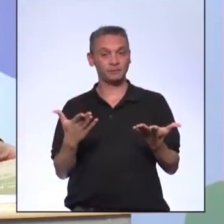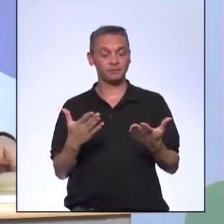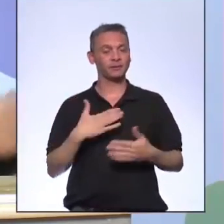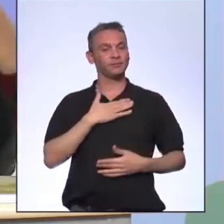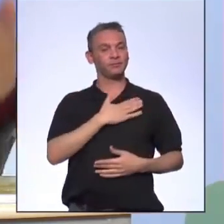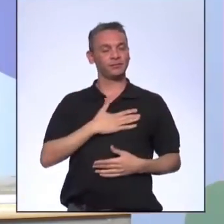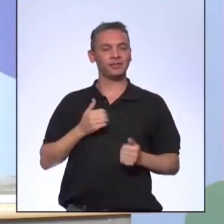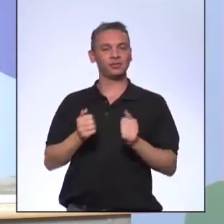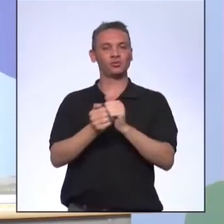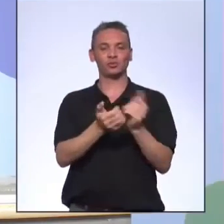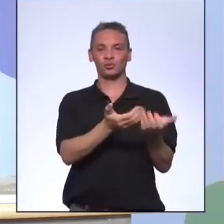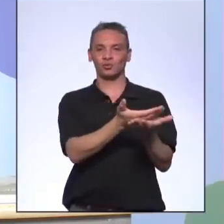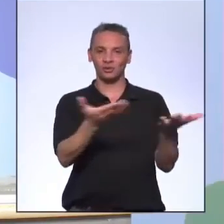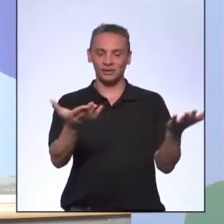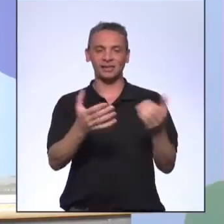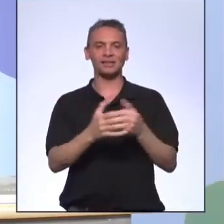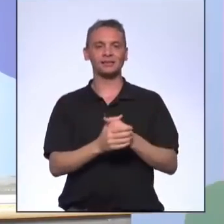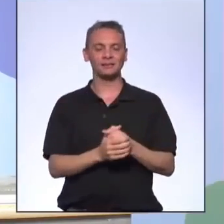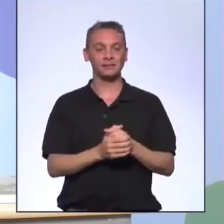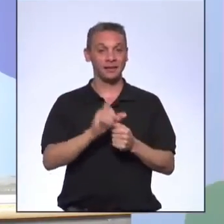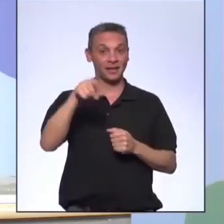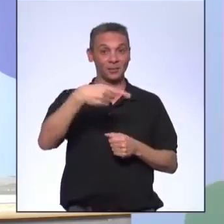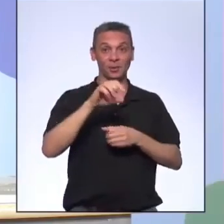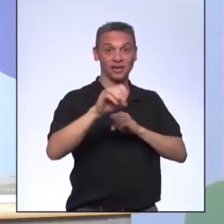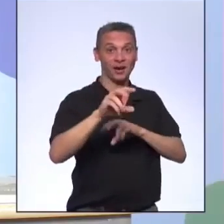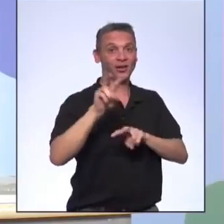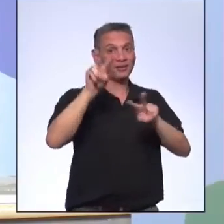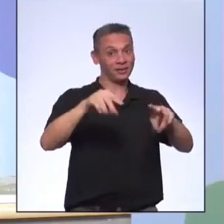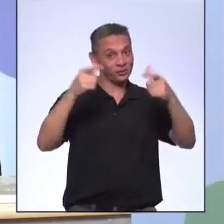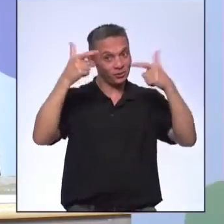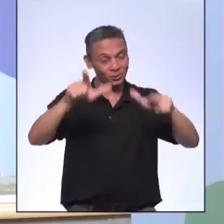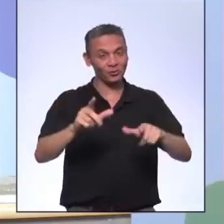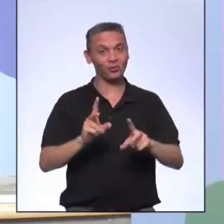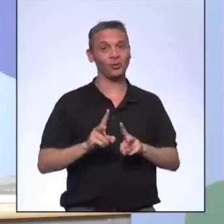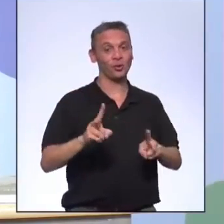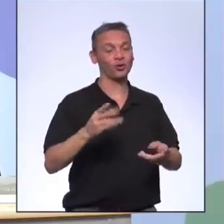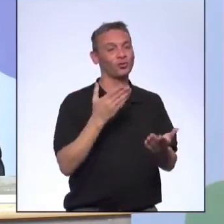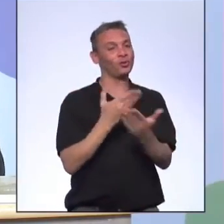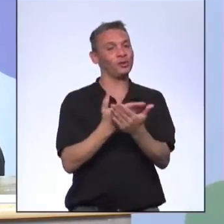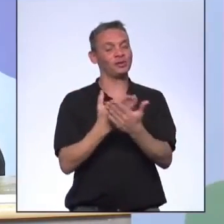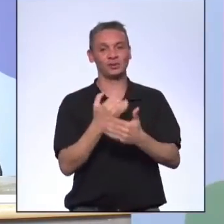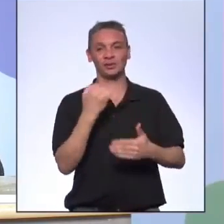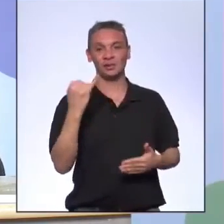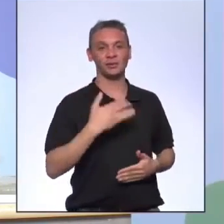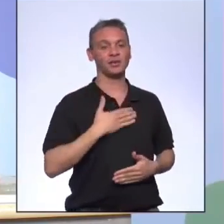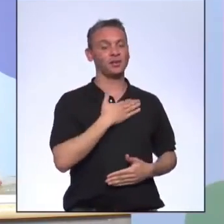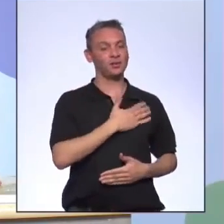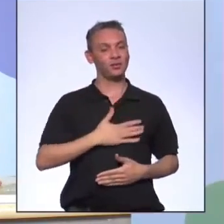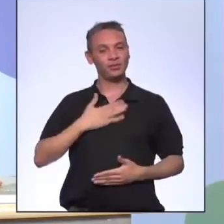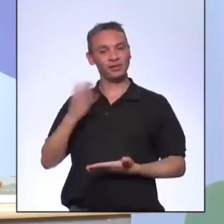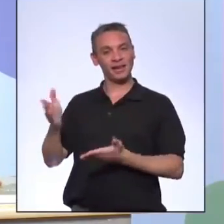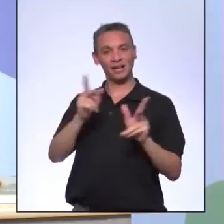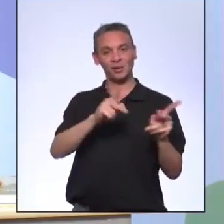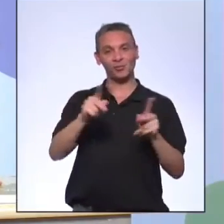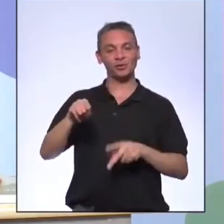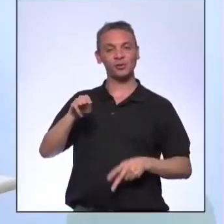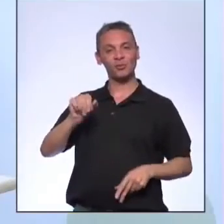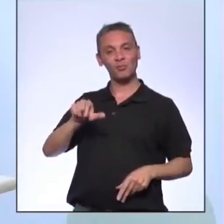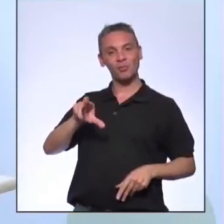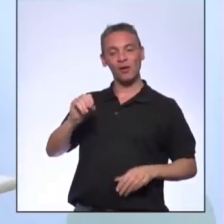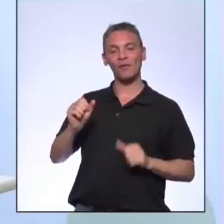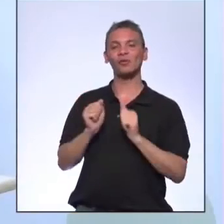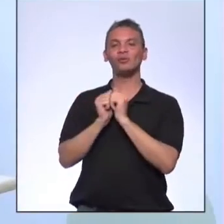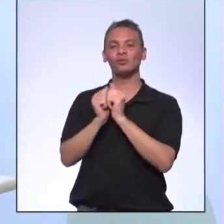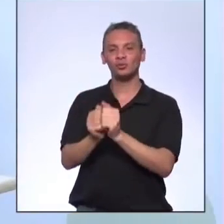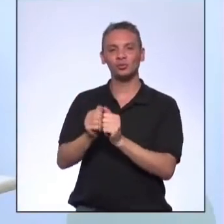Prazer estar com vocês, a gente se vê na próxima aula e vamos continuar os estudos. Prazer, professor Mauro, estar conosco